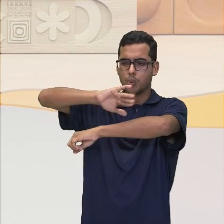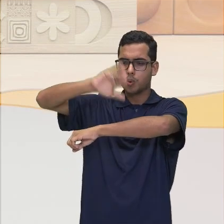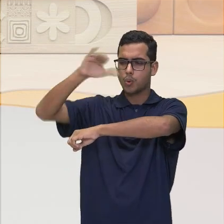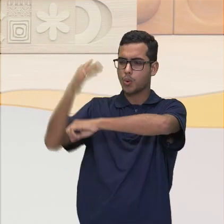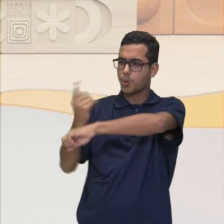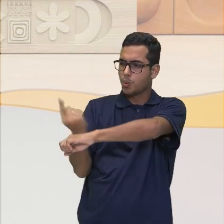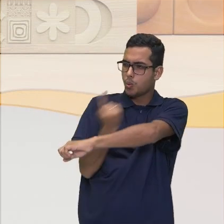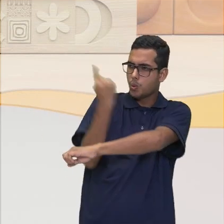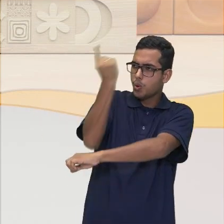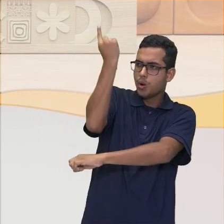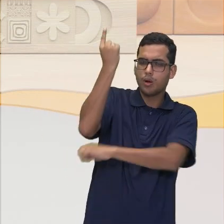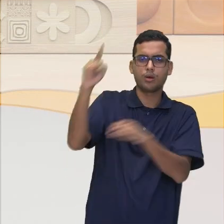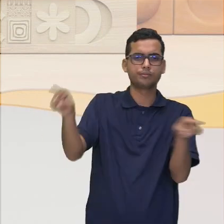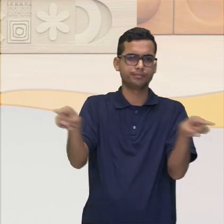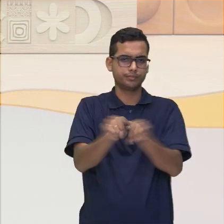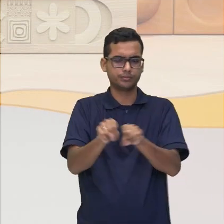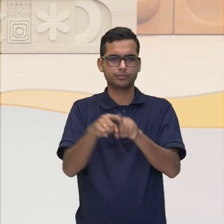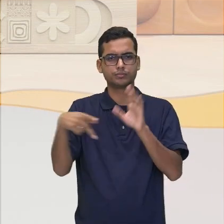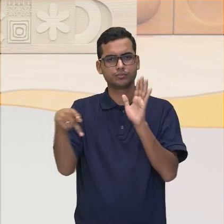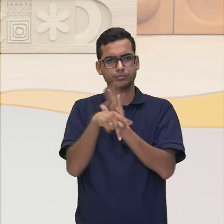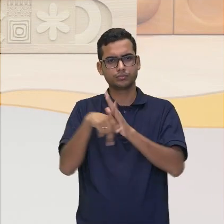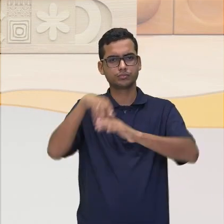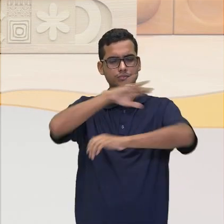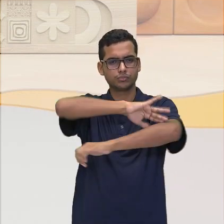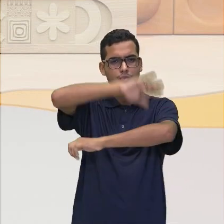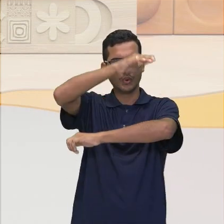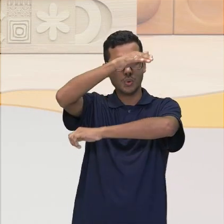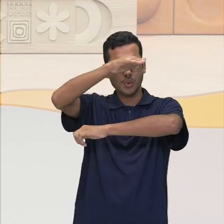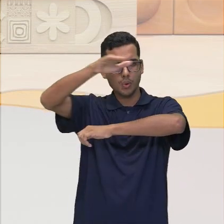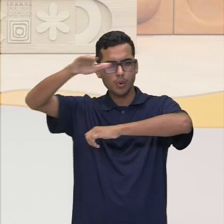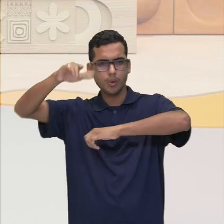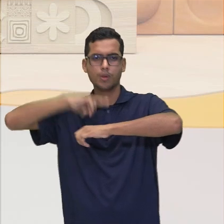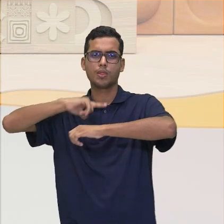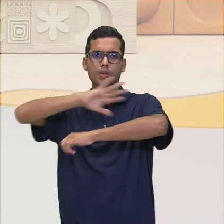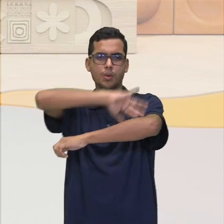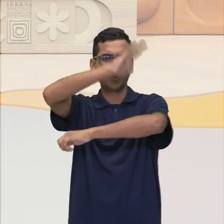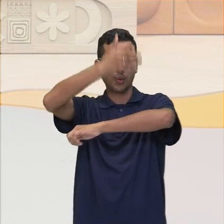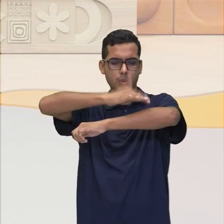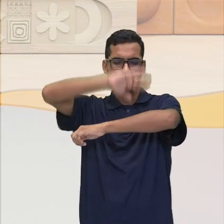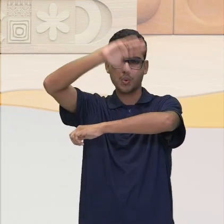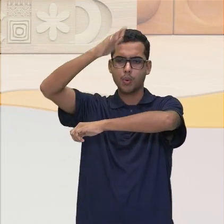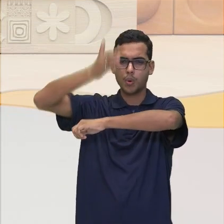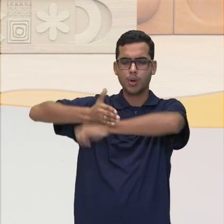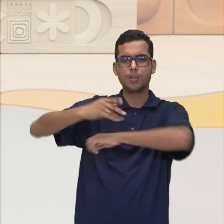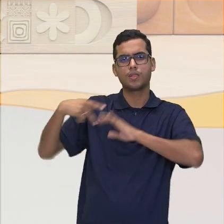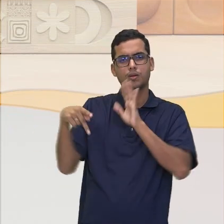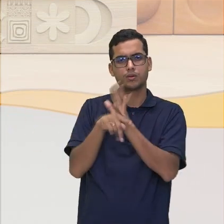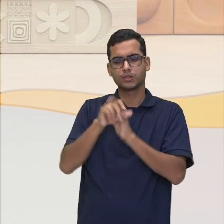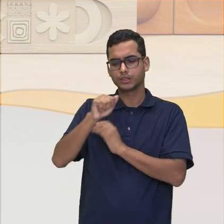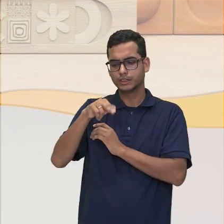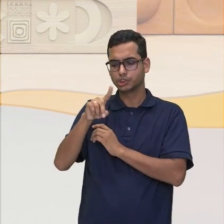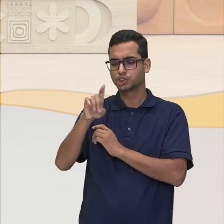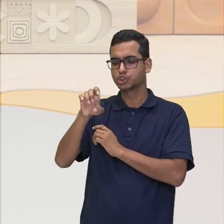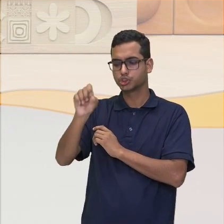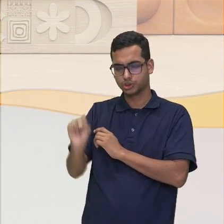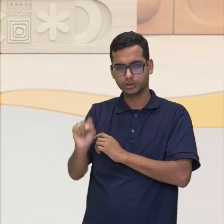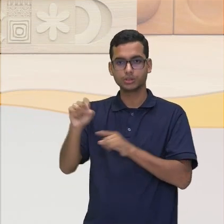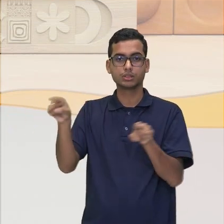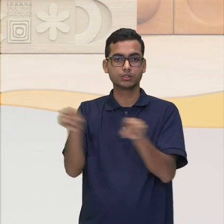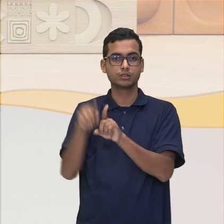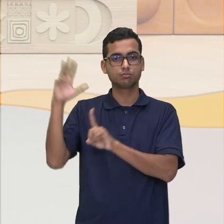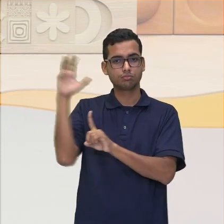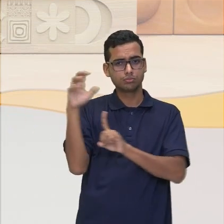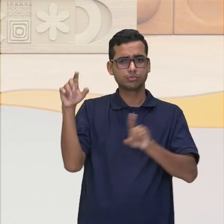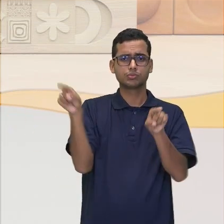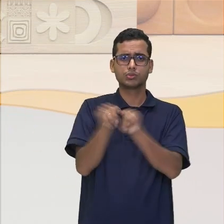Andes, que vai influenciar nas características climáticas daquelas regiões, nas características da vegetação, e aí a gente